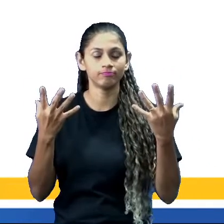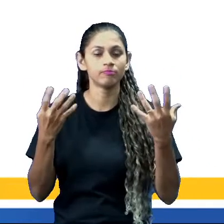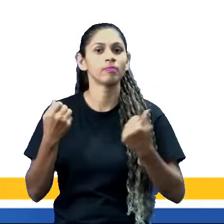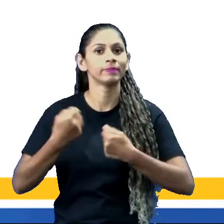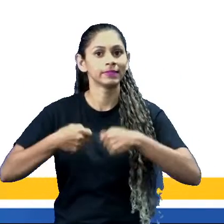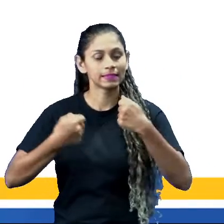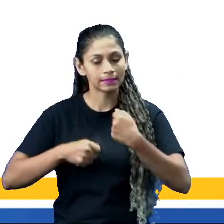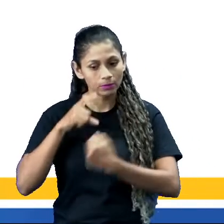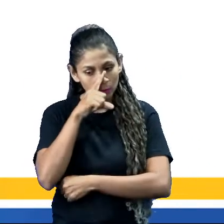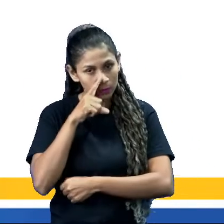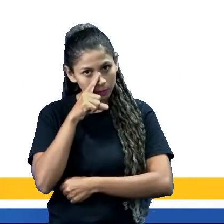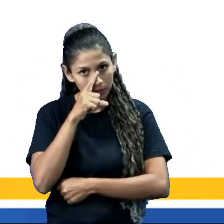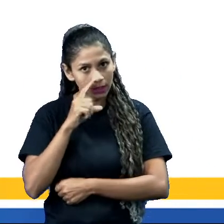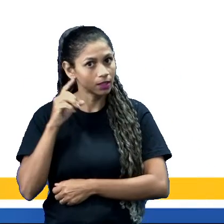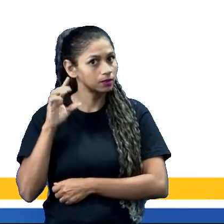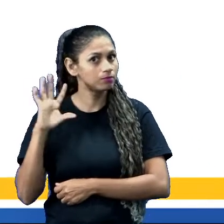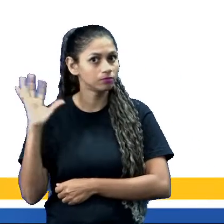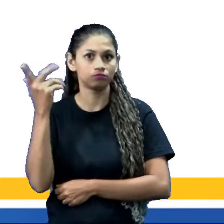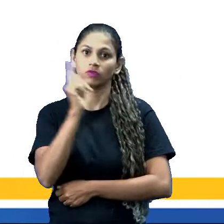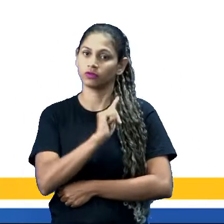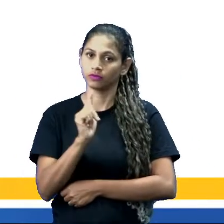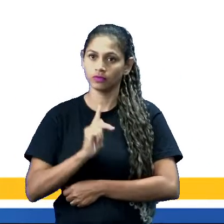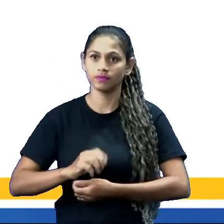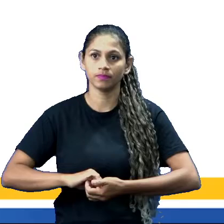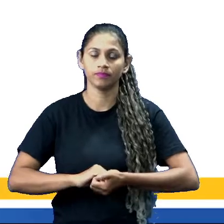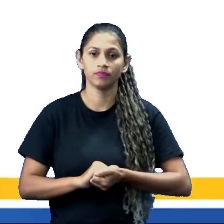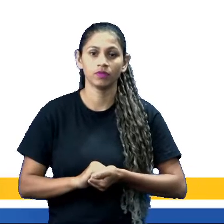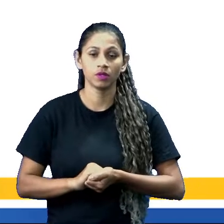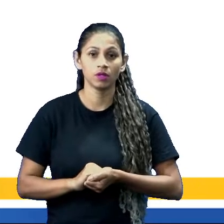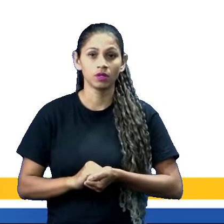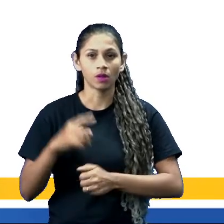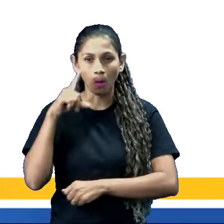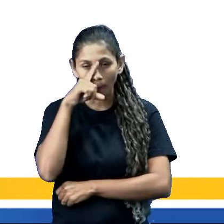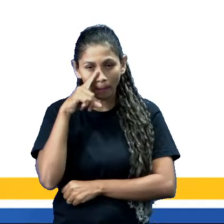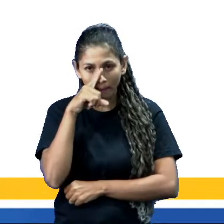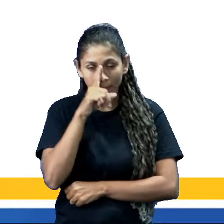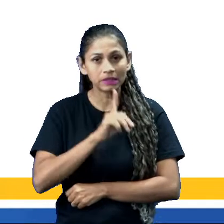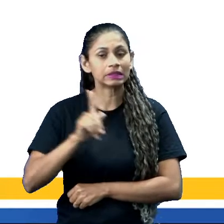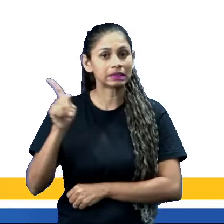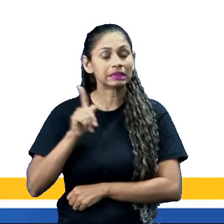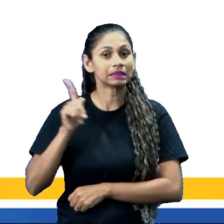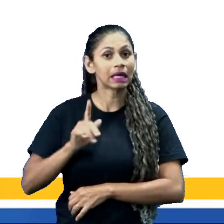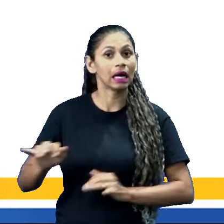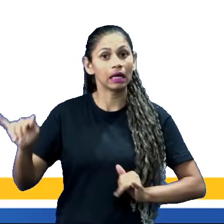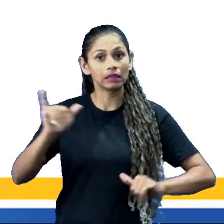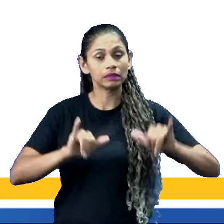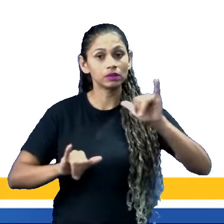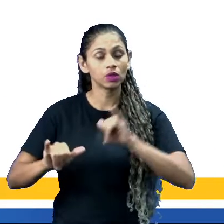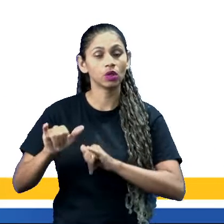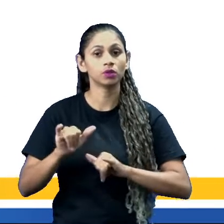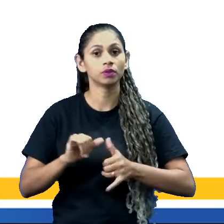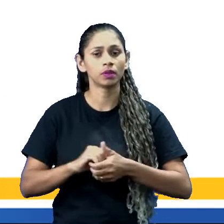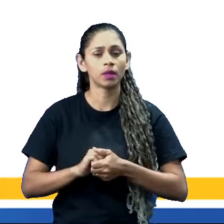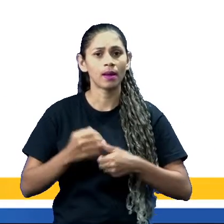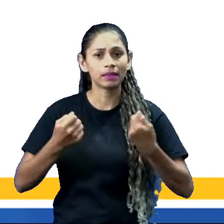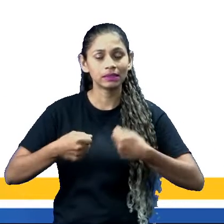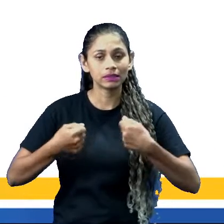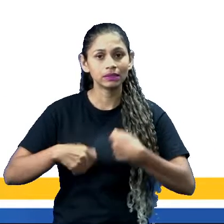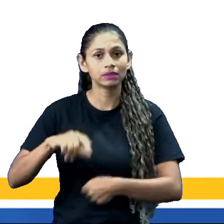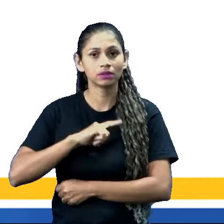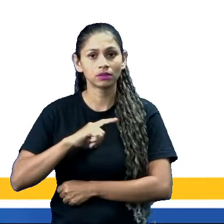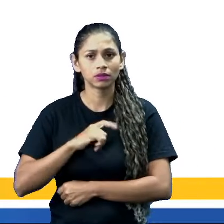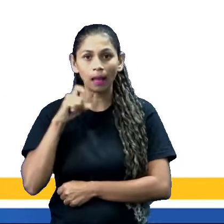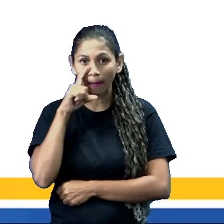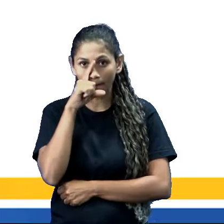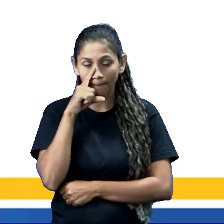aconteça. Então vamos lá. Então os riscos, né, que ocorrem lá nos laboratórios tem que ter muito cuidado, porque